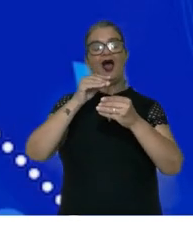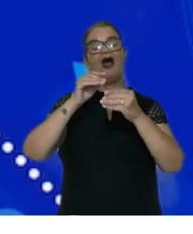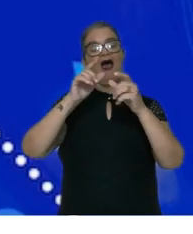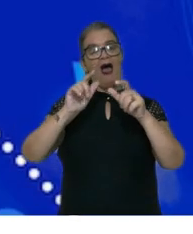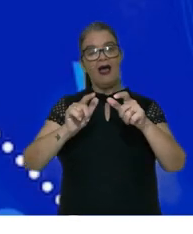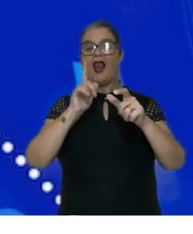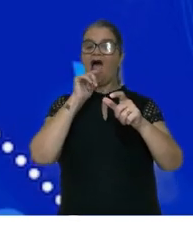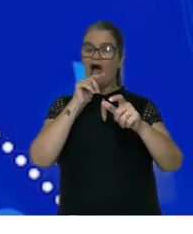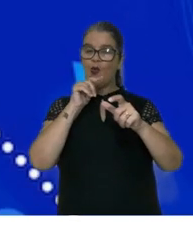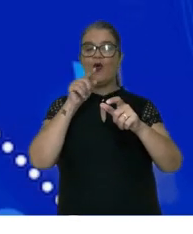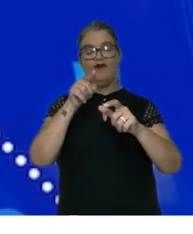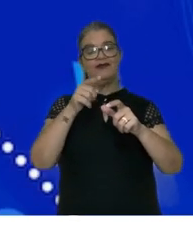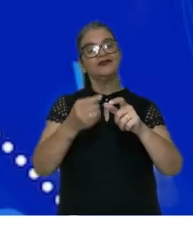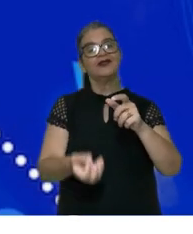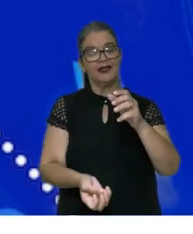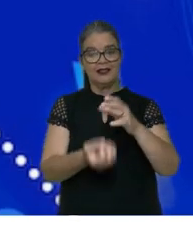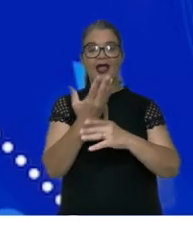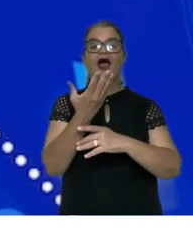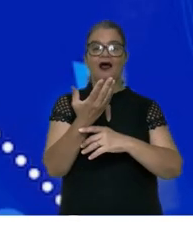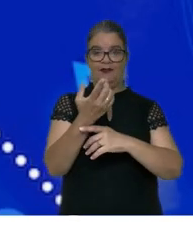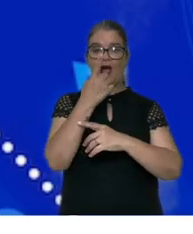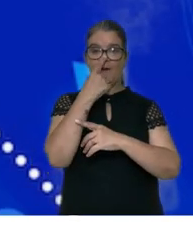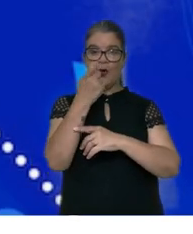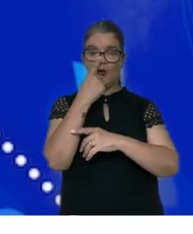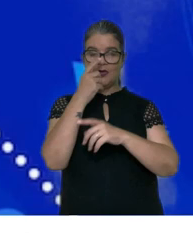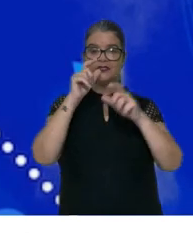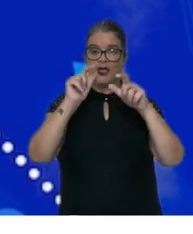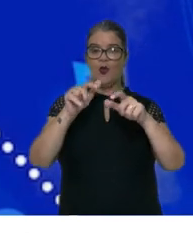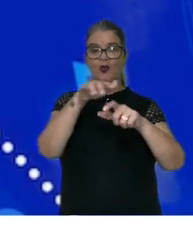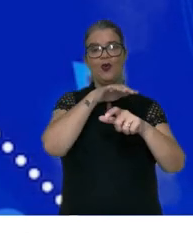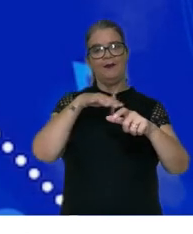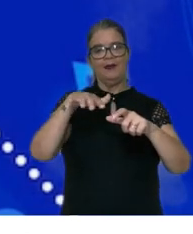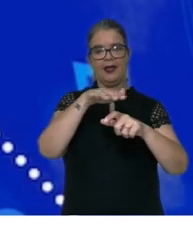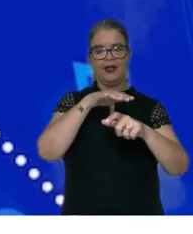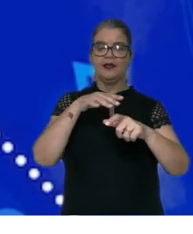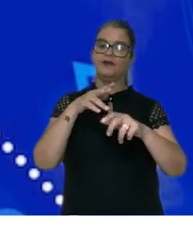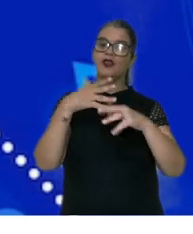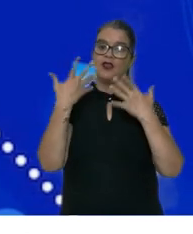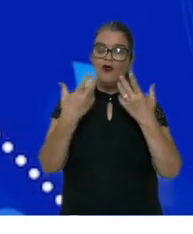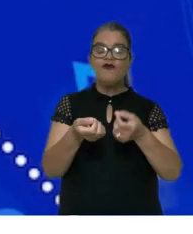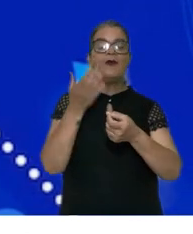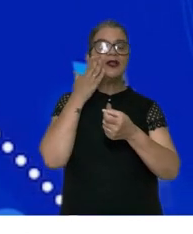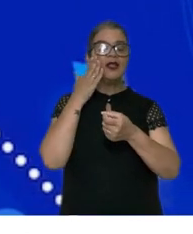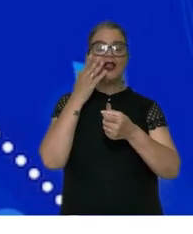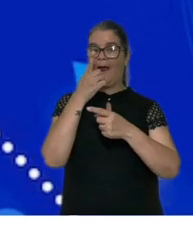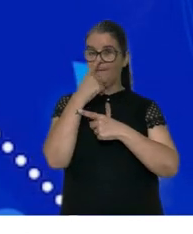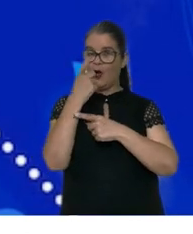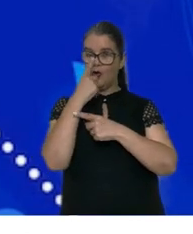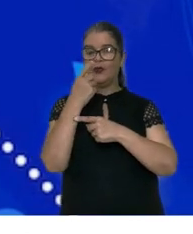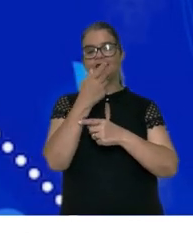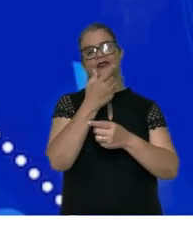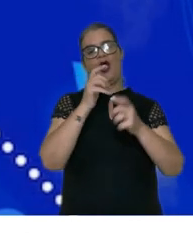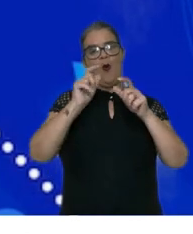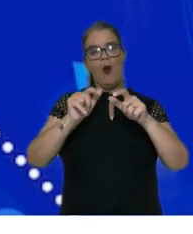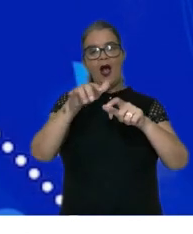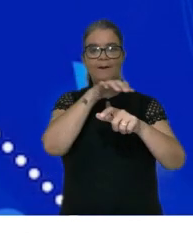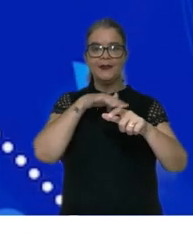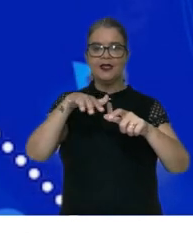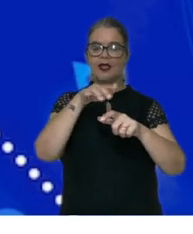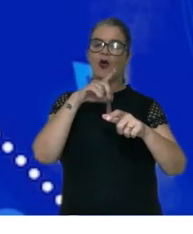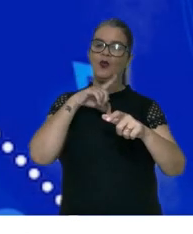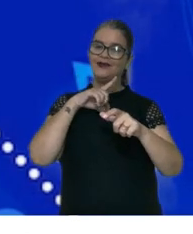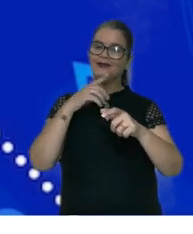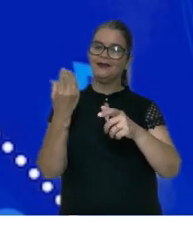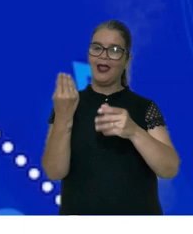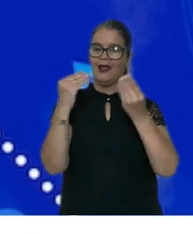gerando poluição nesse ambiente. Então vamos amarrar. A poluição ambiental é quando há uma inserção